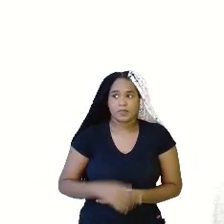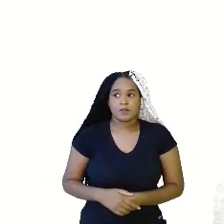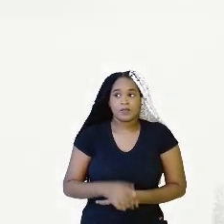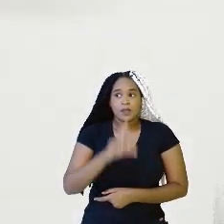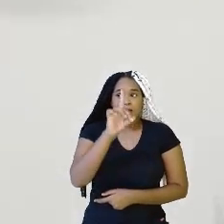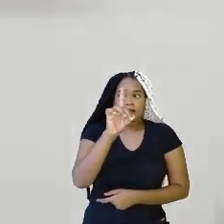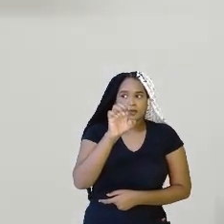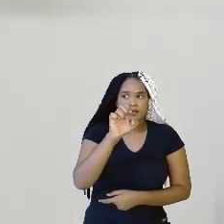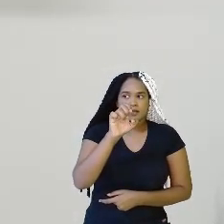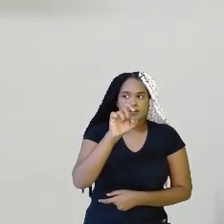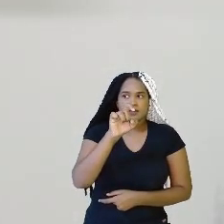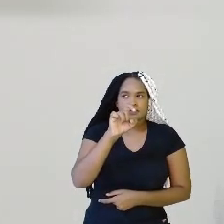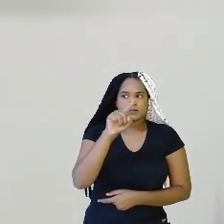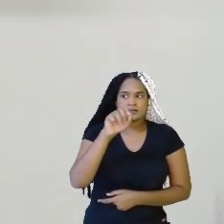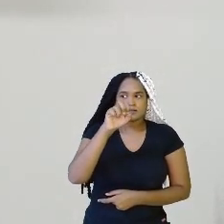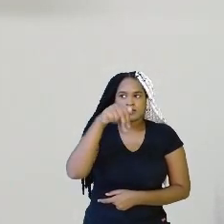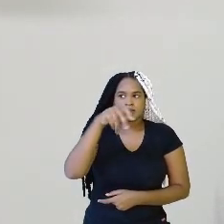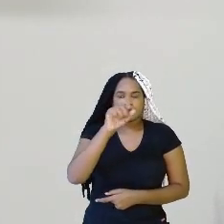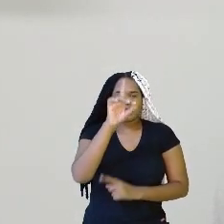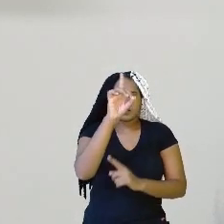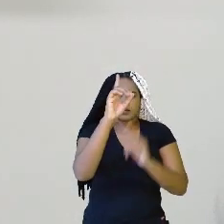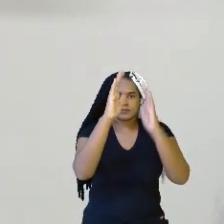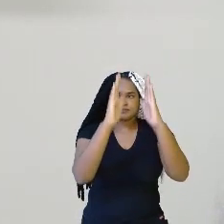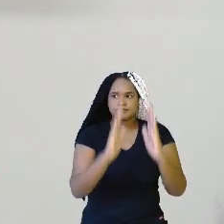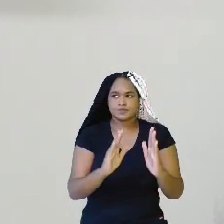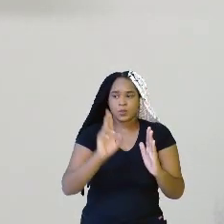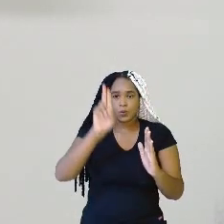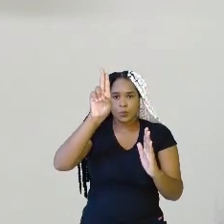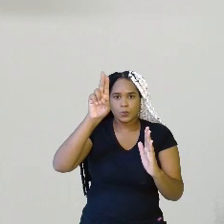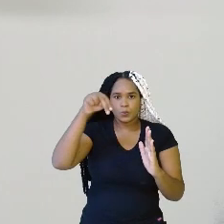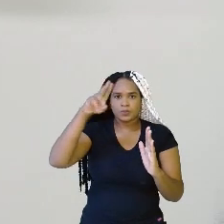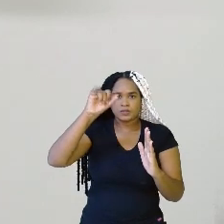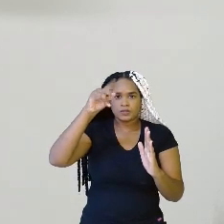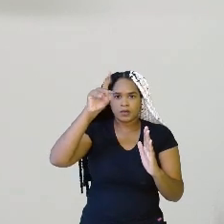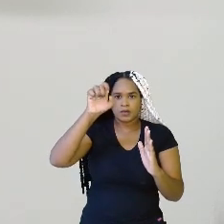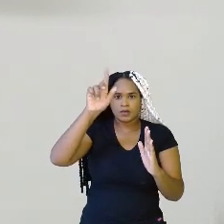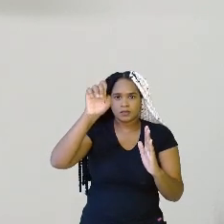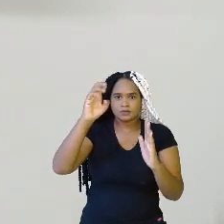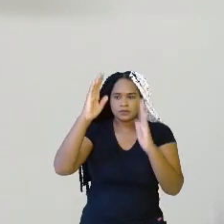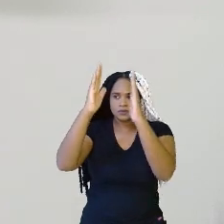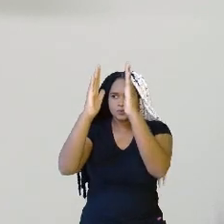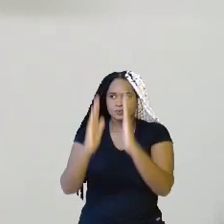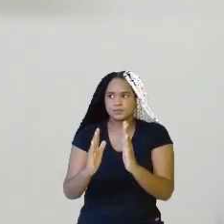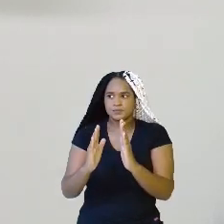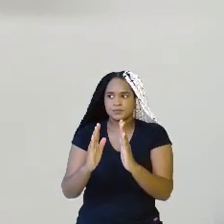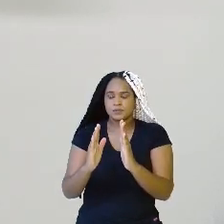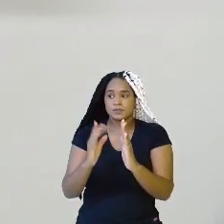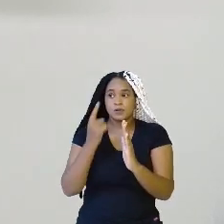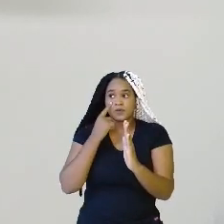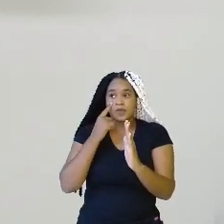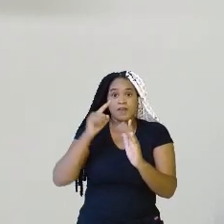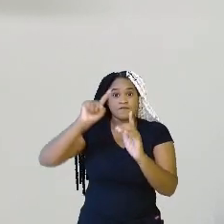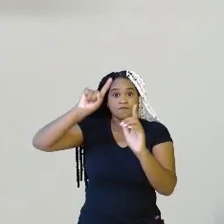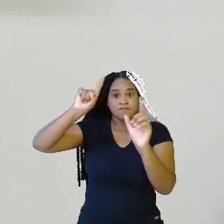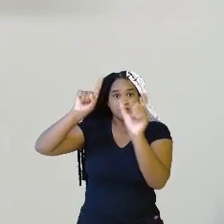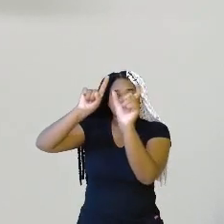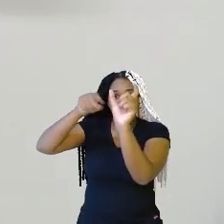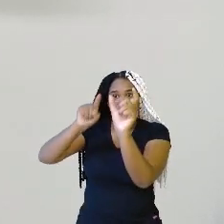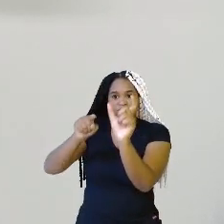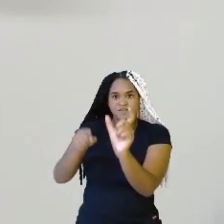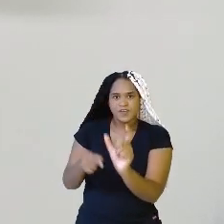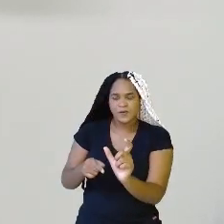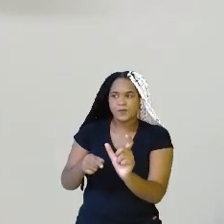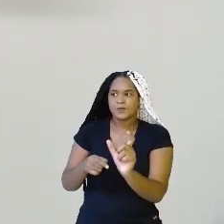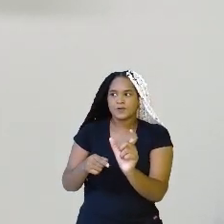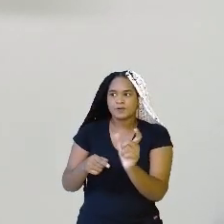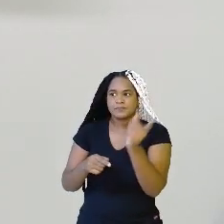dezena está abaixo de dezena, unidade abaixo de unidade. E depois da vírgula, quinto ano,